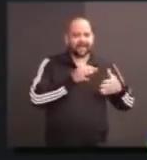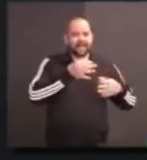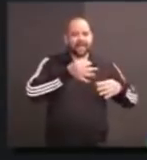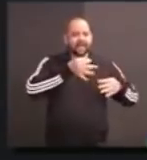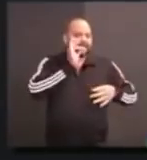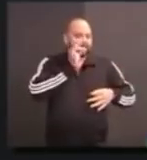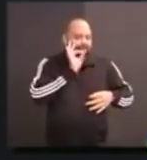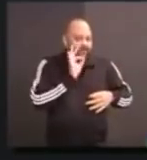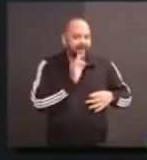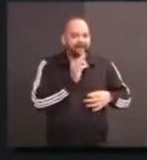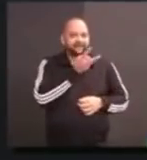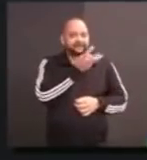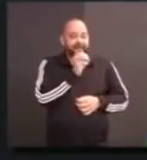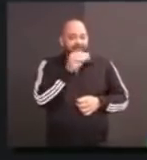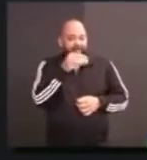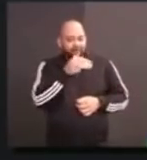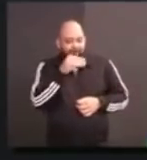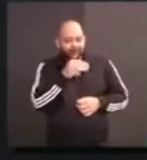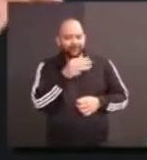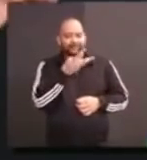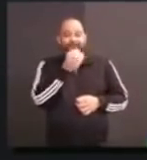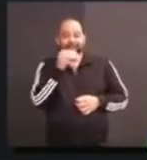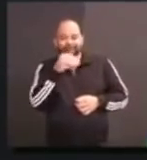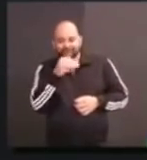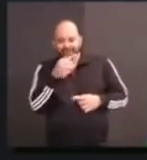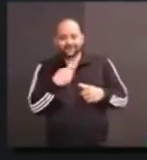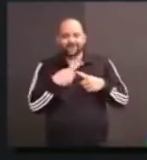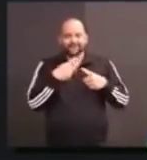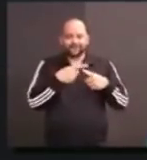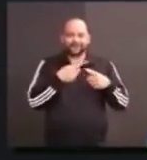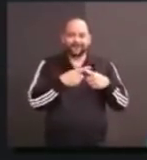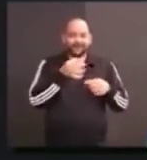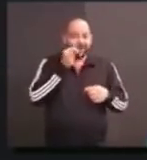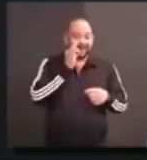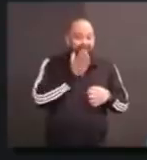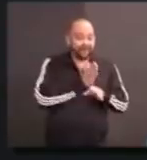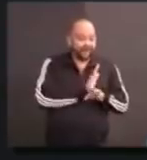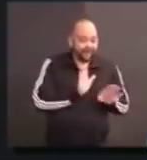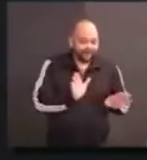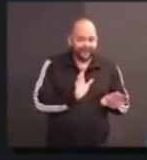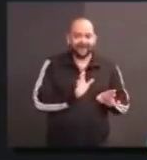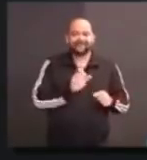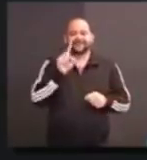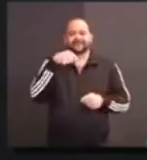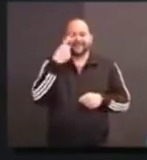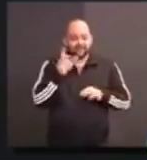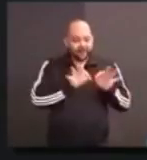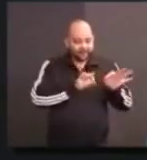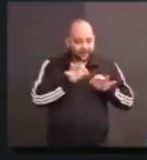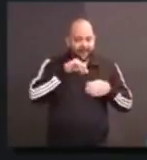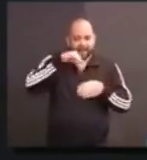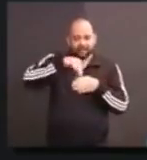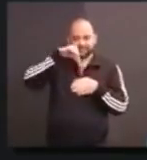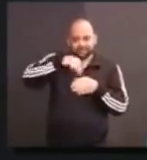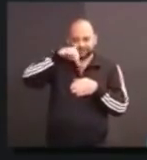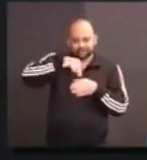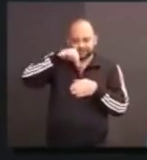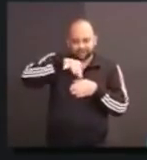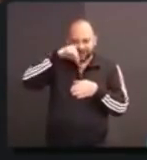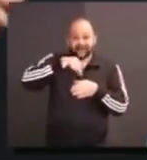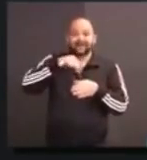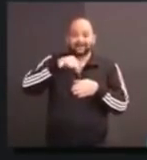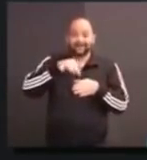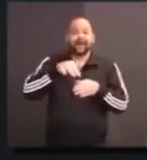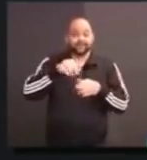hora, porque o café acabava, providenciar um chá. O trabalho era